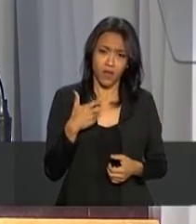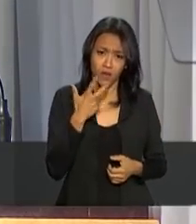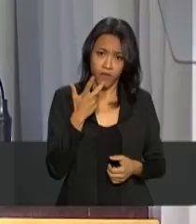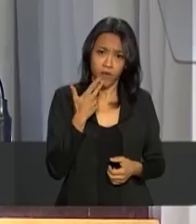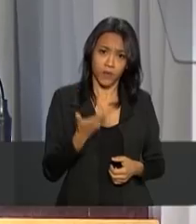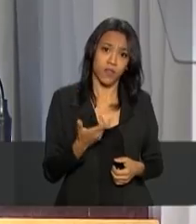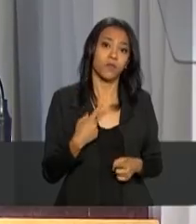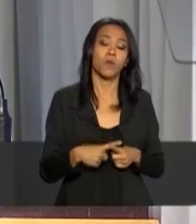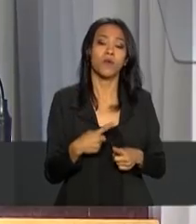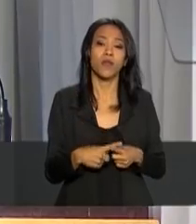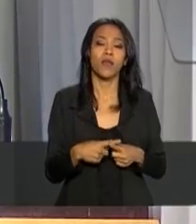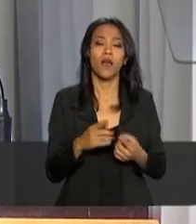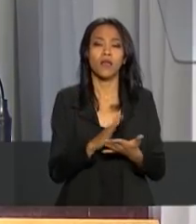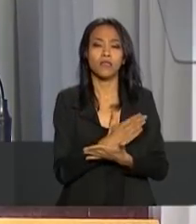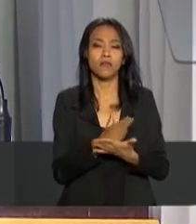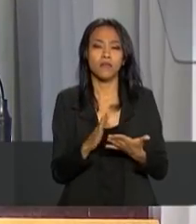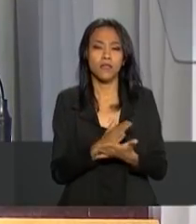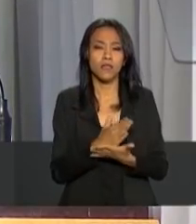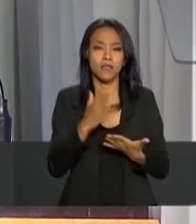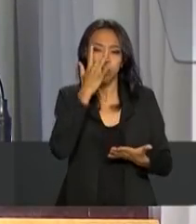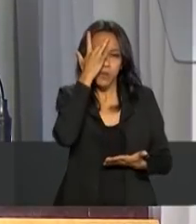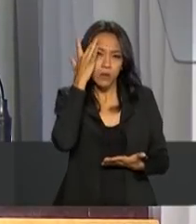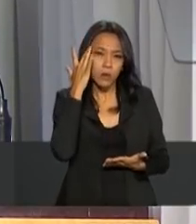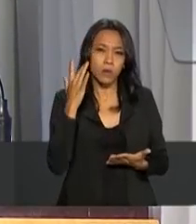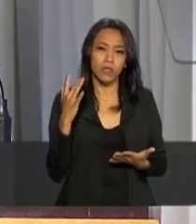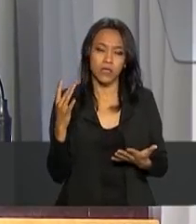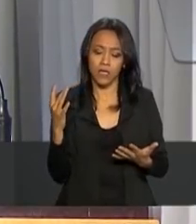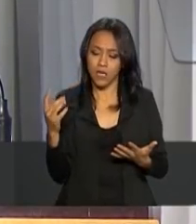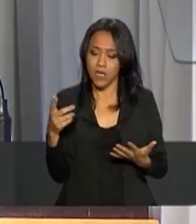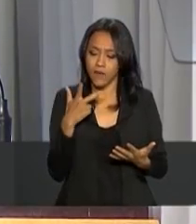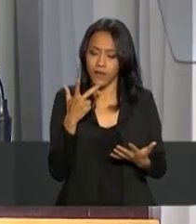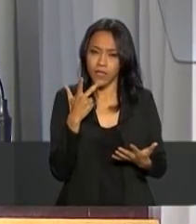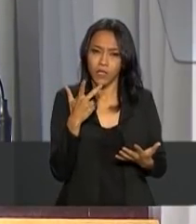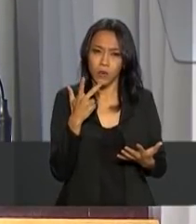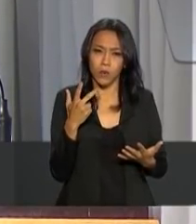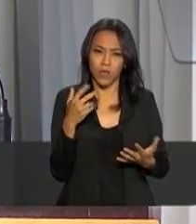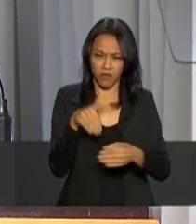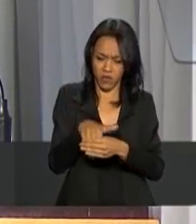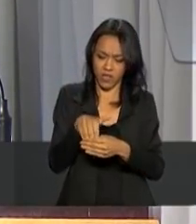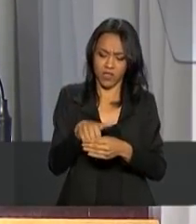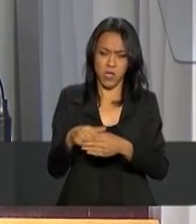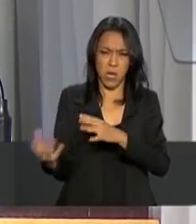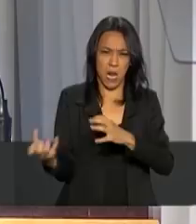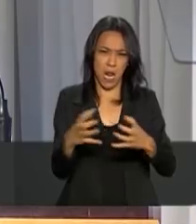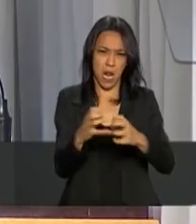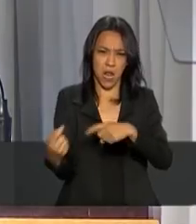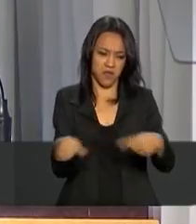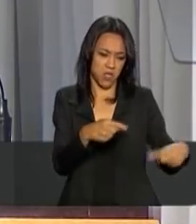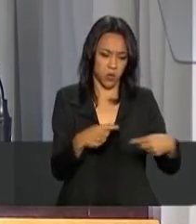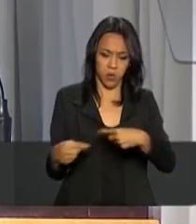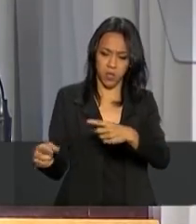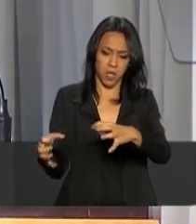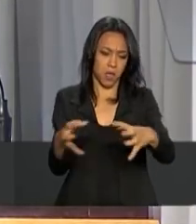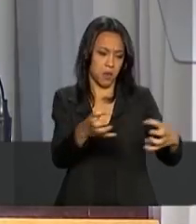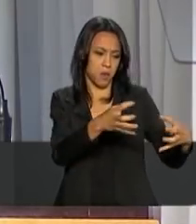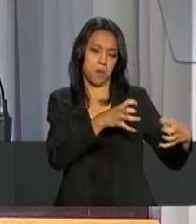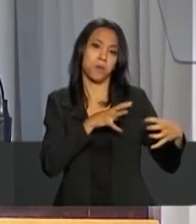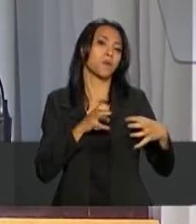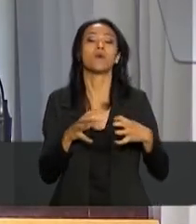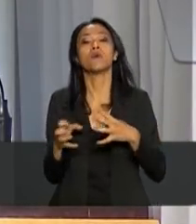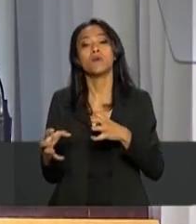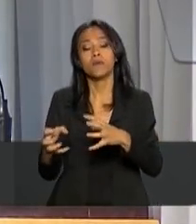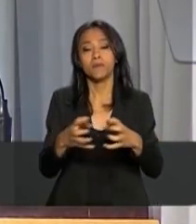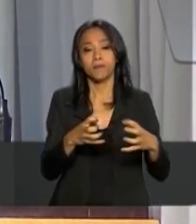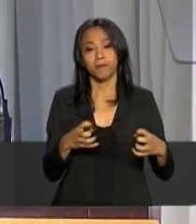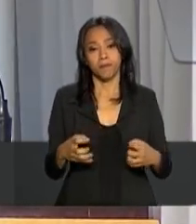vez em quando eu vejo as pessoas no calor eleitoral, isto é ruim para o país, não é? Nós nunca fizemos isso, graças a Deus, eu,